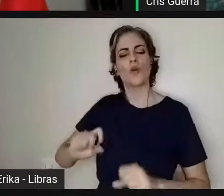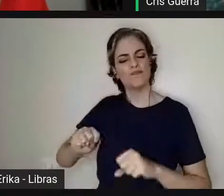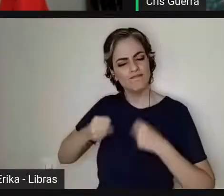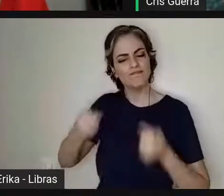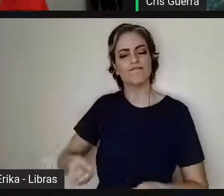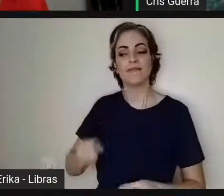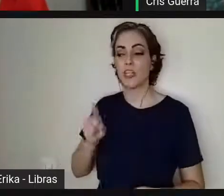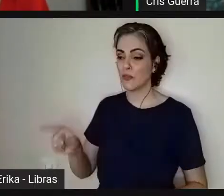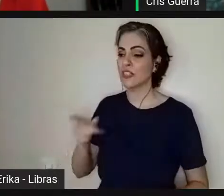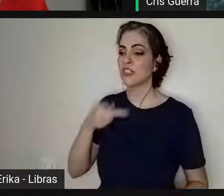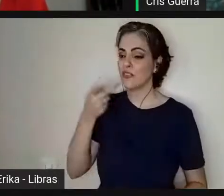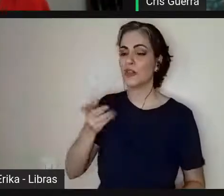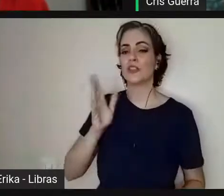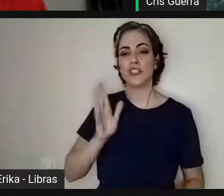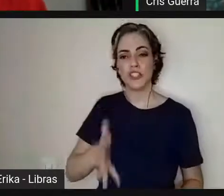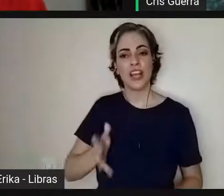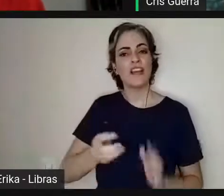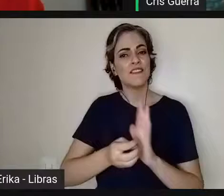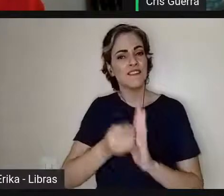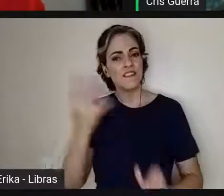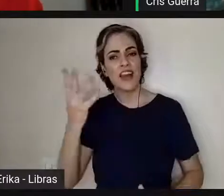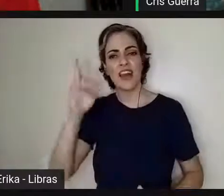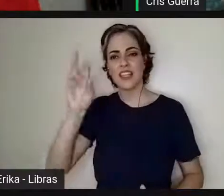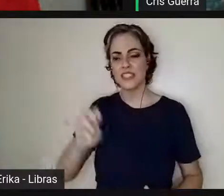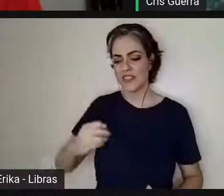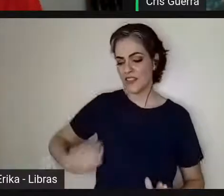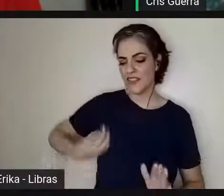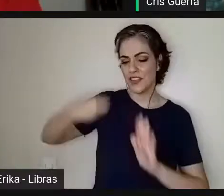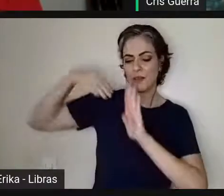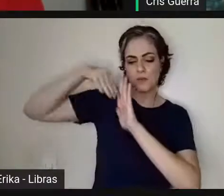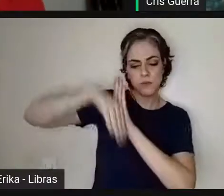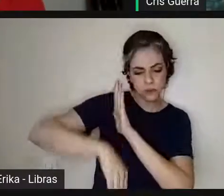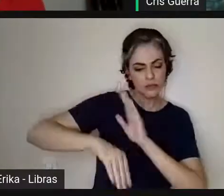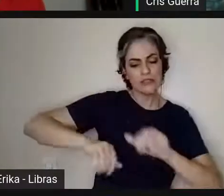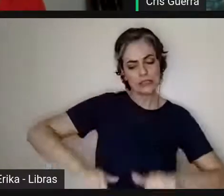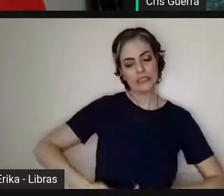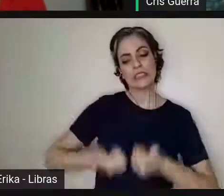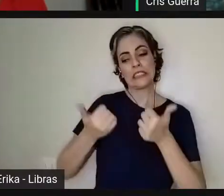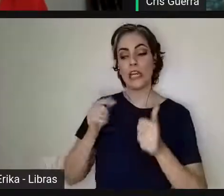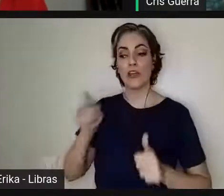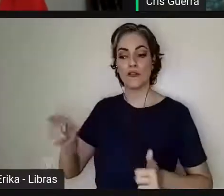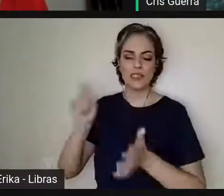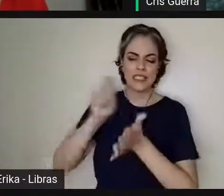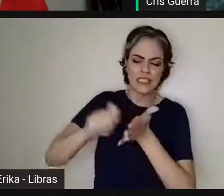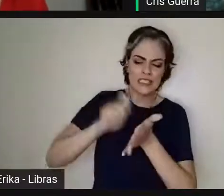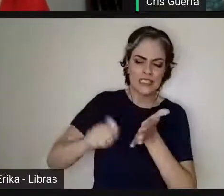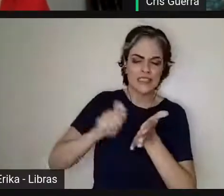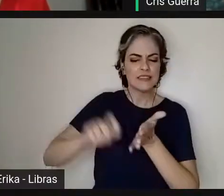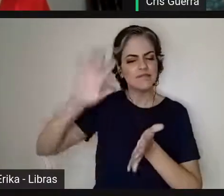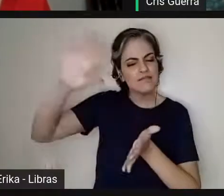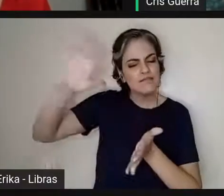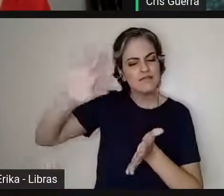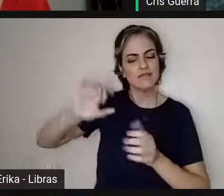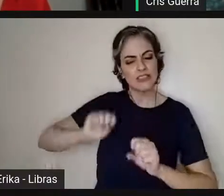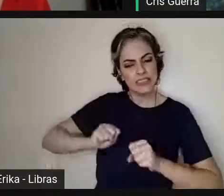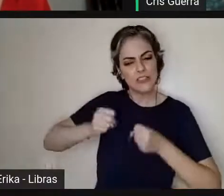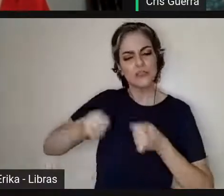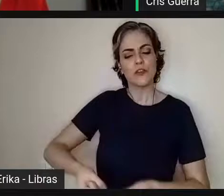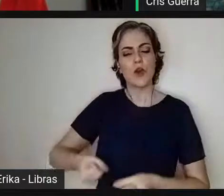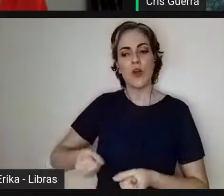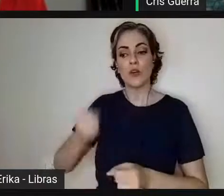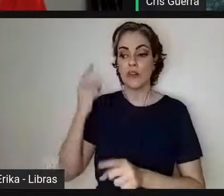várias visitas ao fundo do poço. A escrita foi uma forma de catalisar essa dor, de se redescobrir ou de